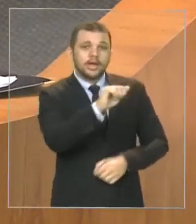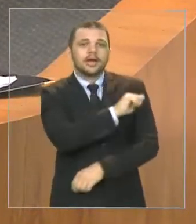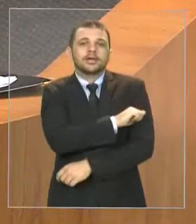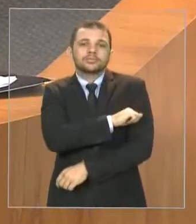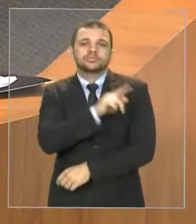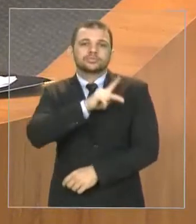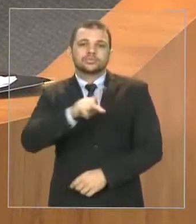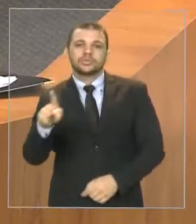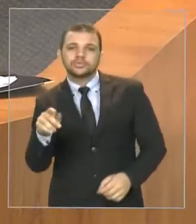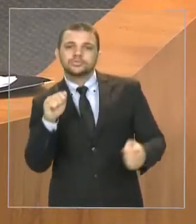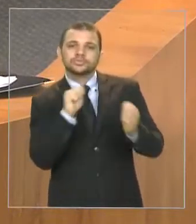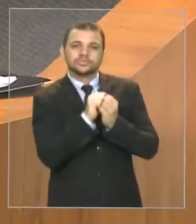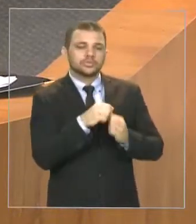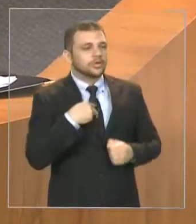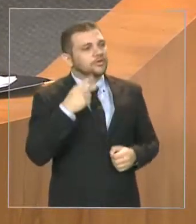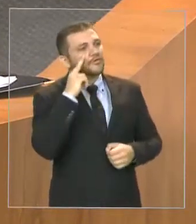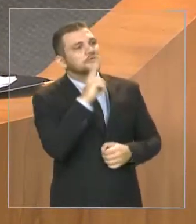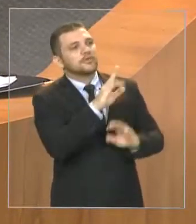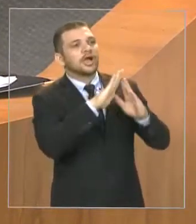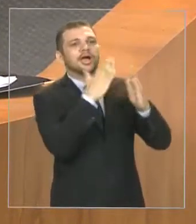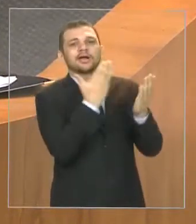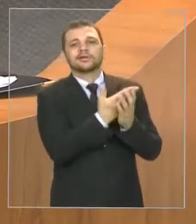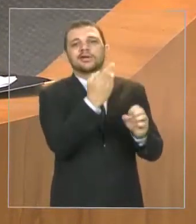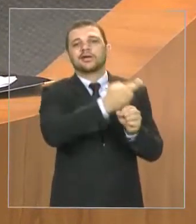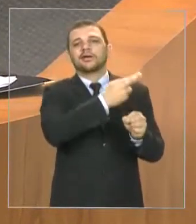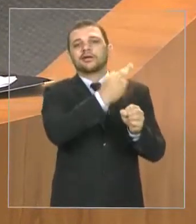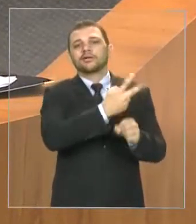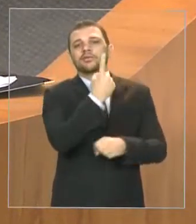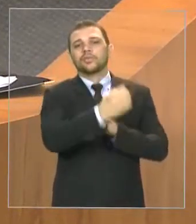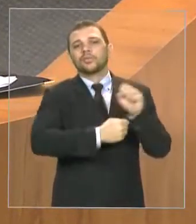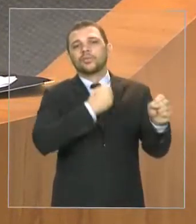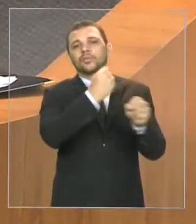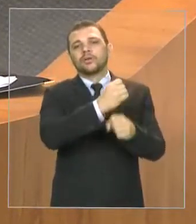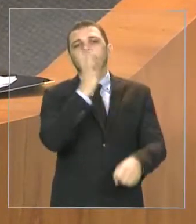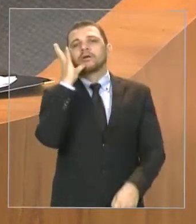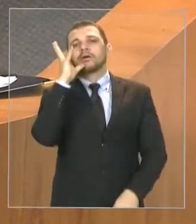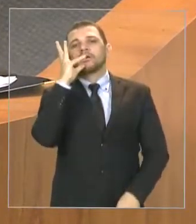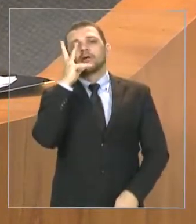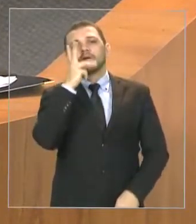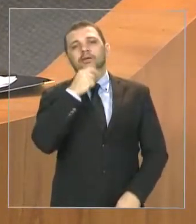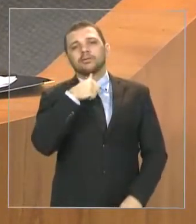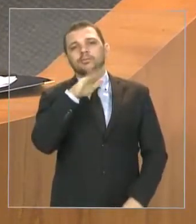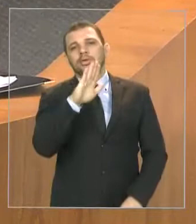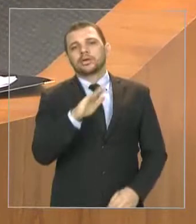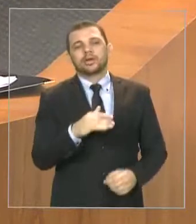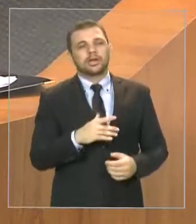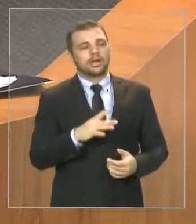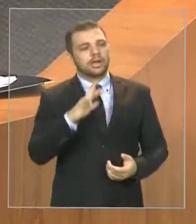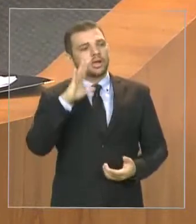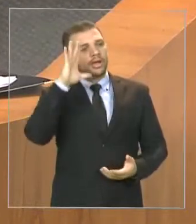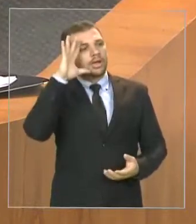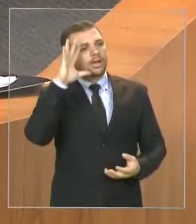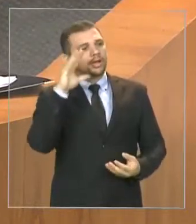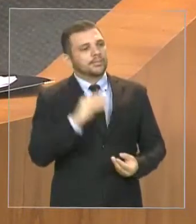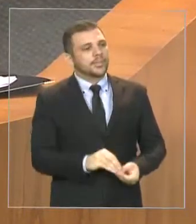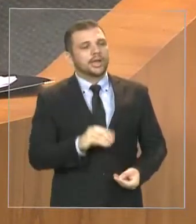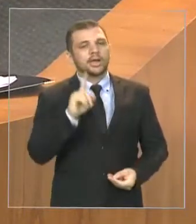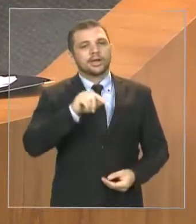que a escola estava a ser reformada há mais de um ano. Caiu a ficha aí, a primeira mentira.